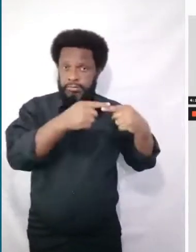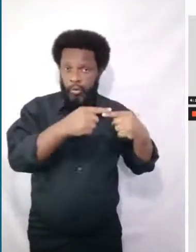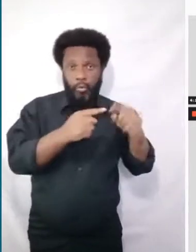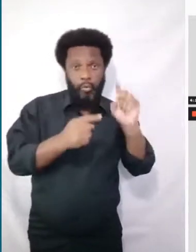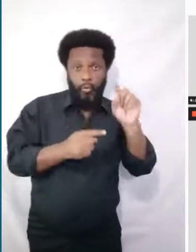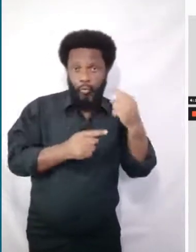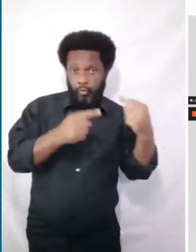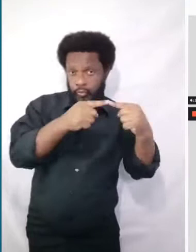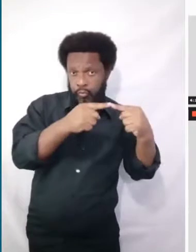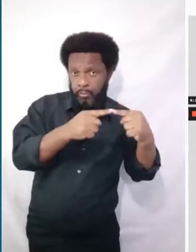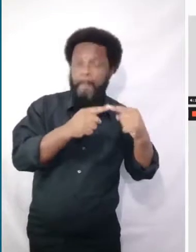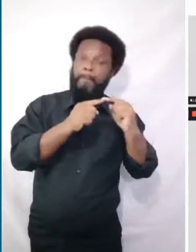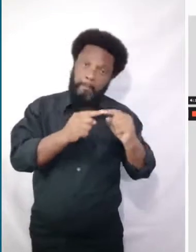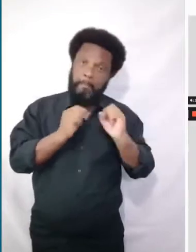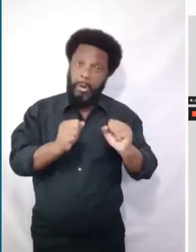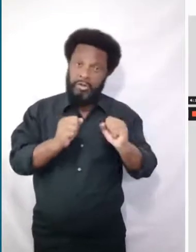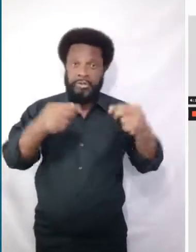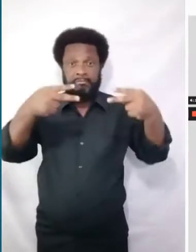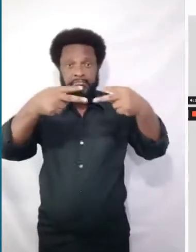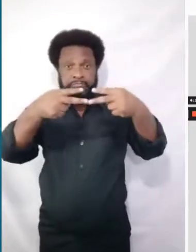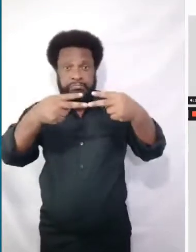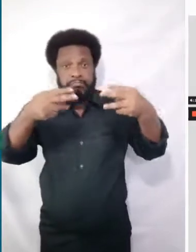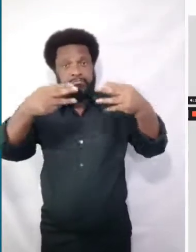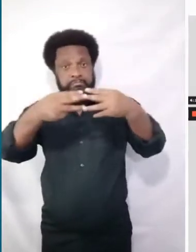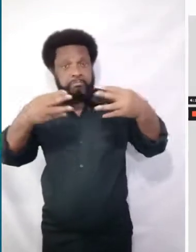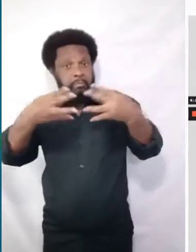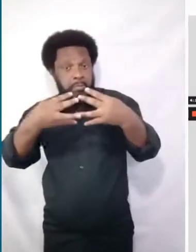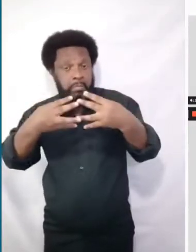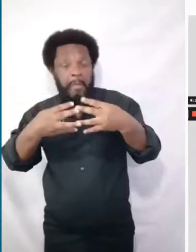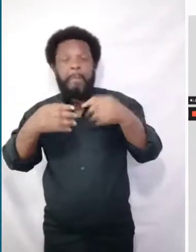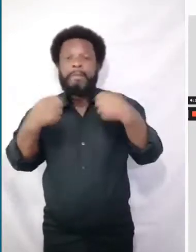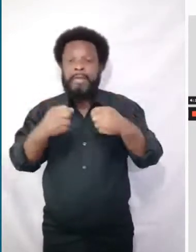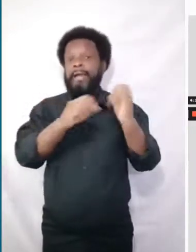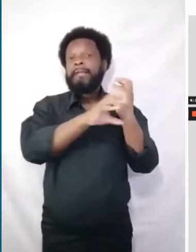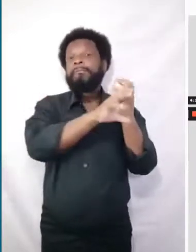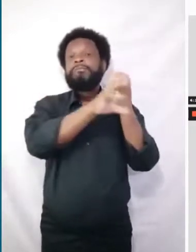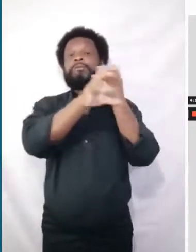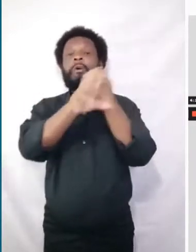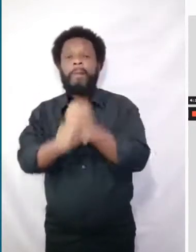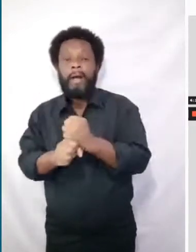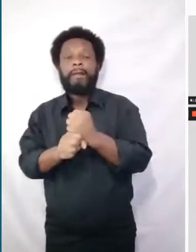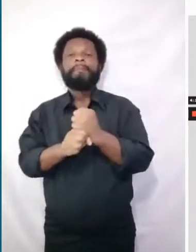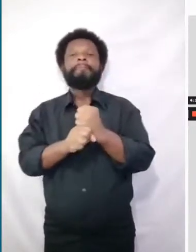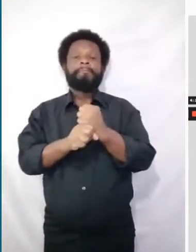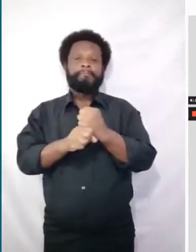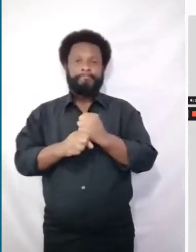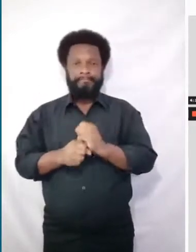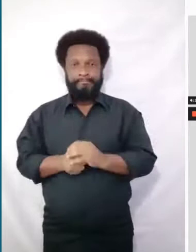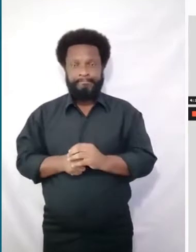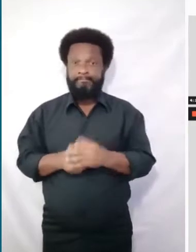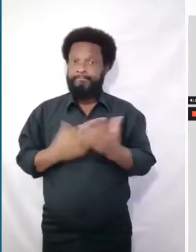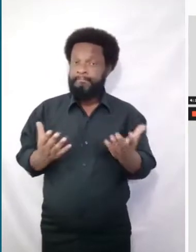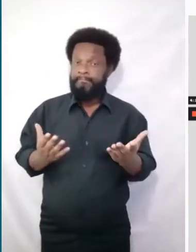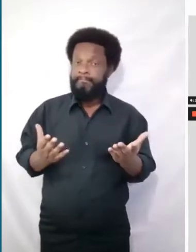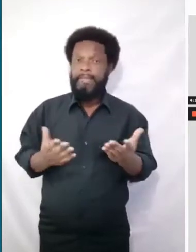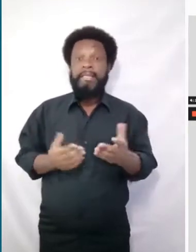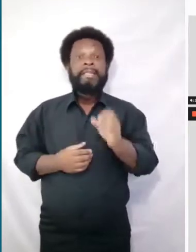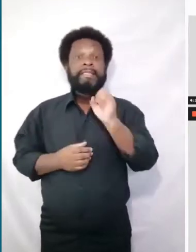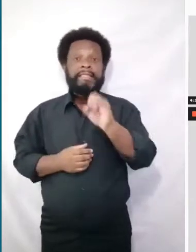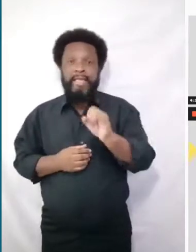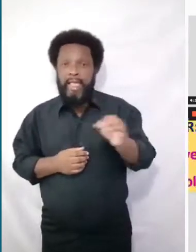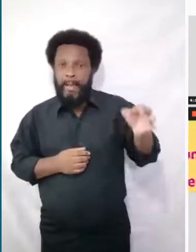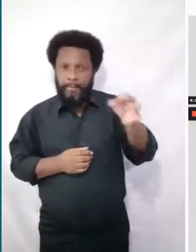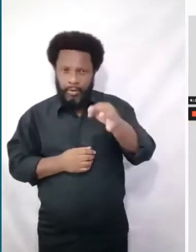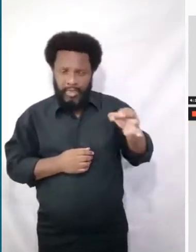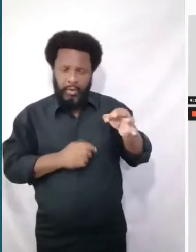eu posso ter uma molécula que tenha uma ligação apenas, mas eu posso ter moléculas que tenham 3, 4 ligações. E eu preciso somar esses vetores. É uma soma